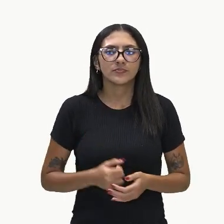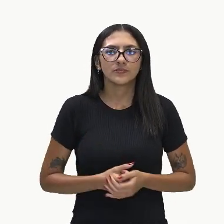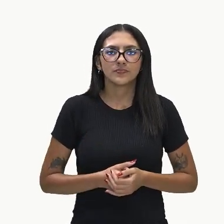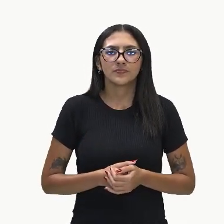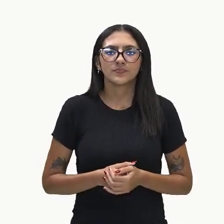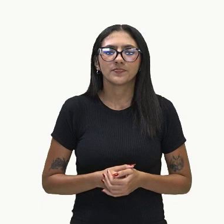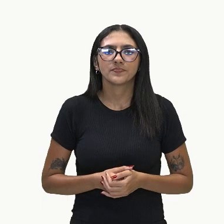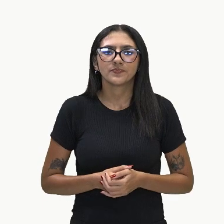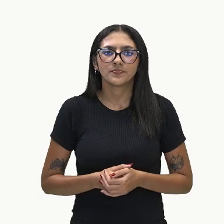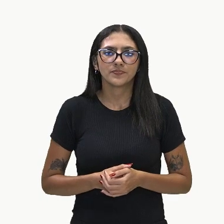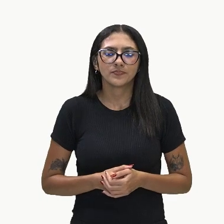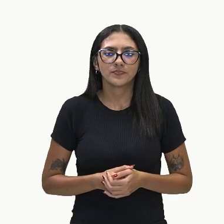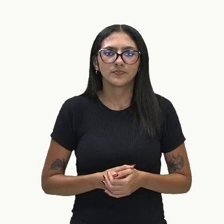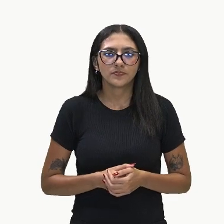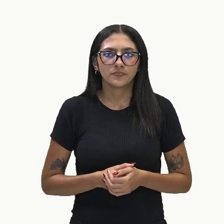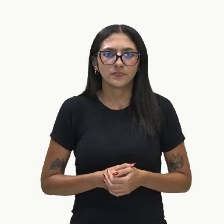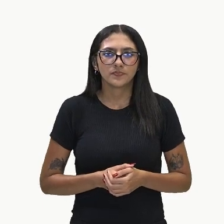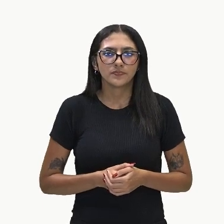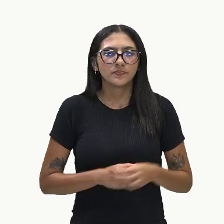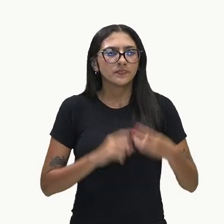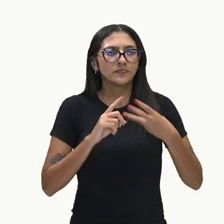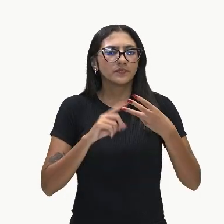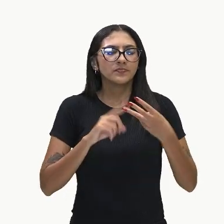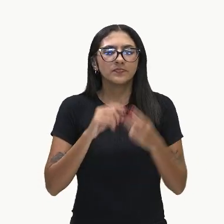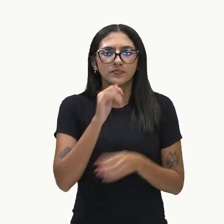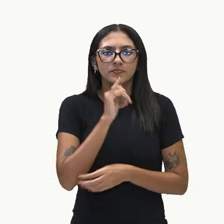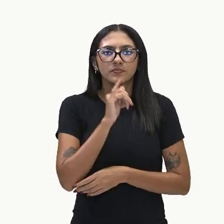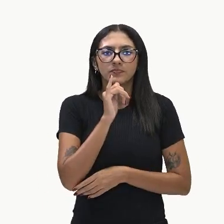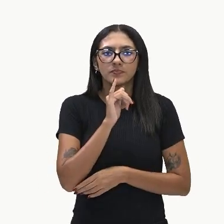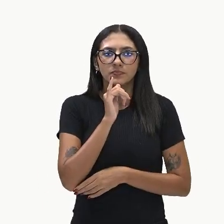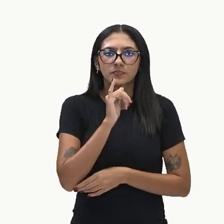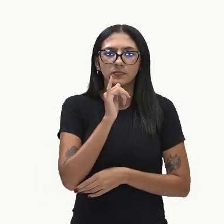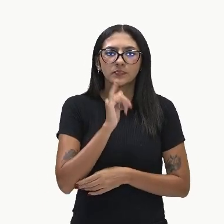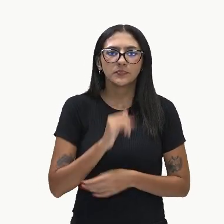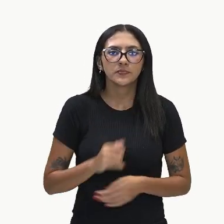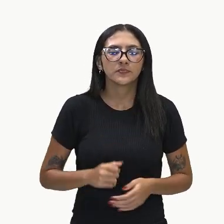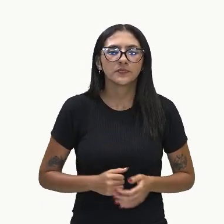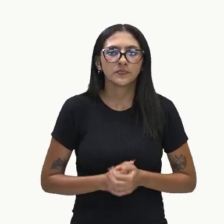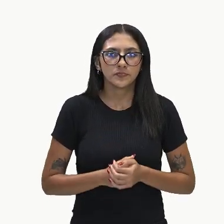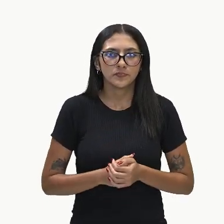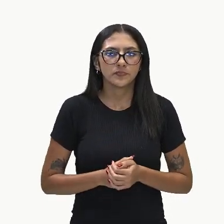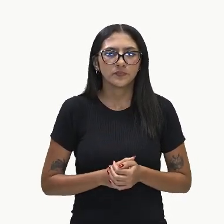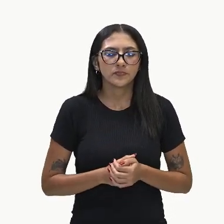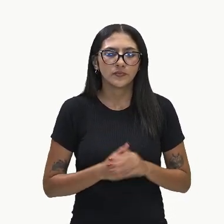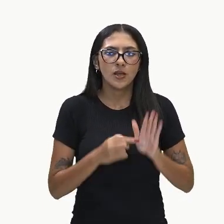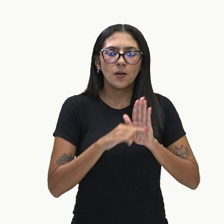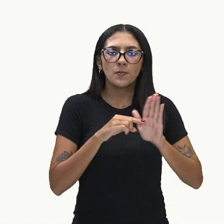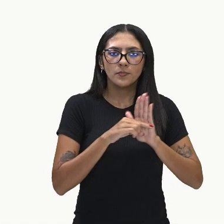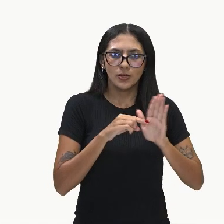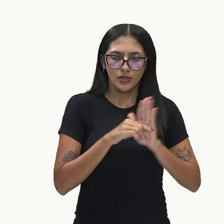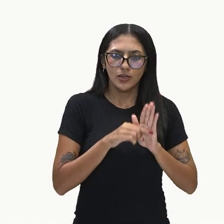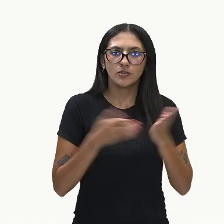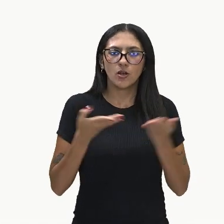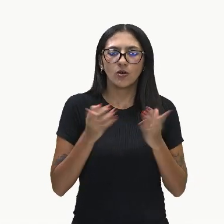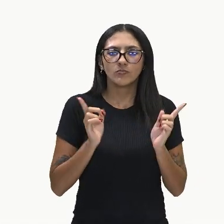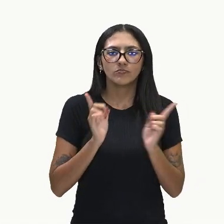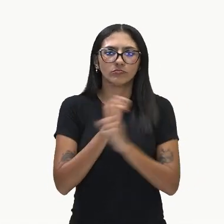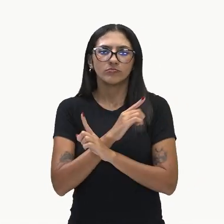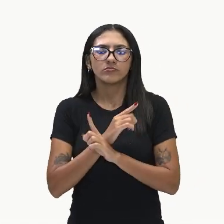Ok? Aqui no nosso próximo, aqui a gente só tem um passozinho a mais. O 27 vai passar para o outro